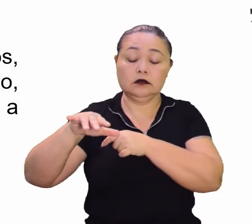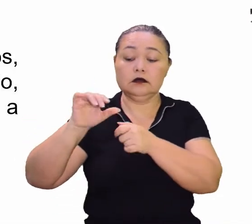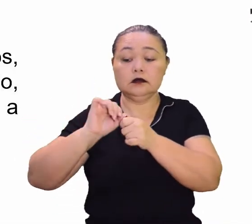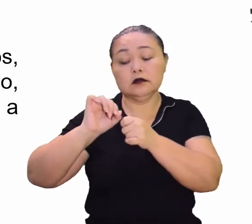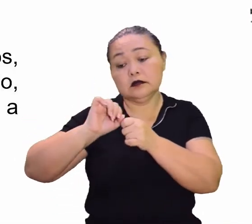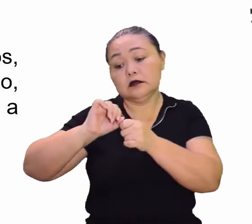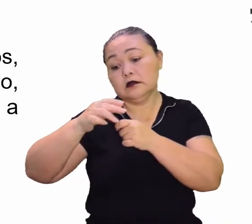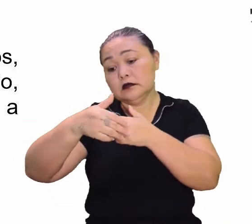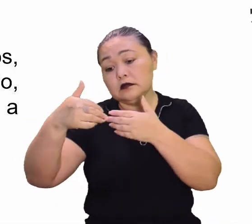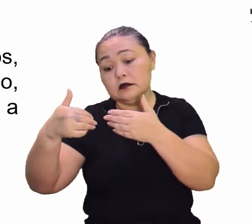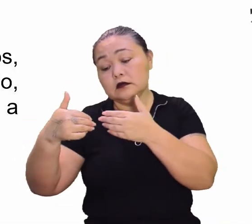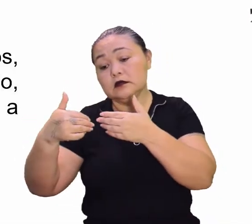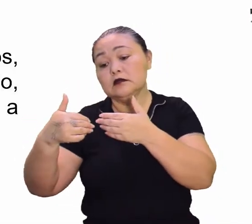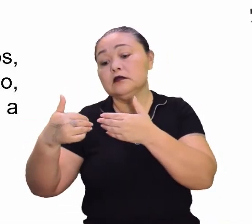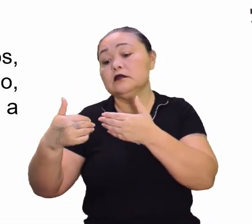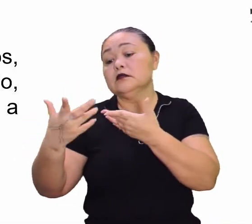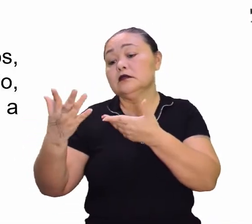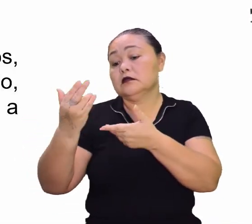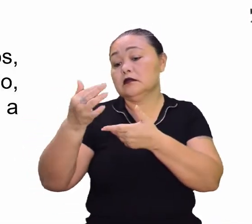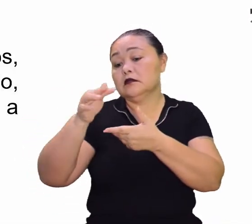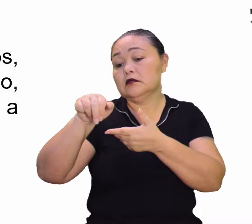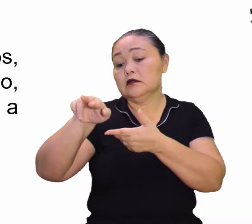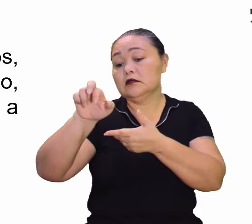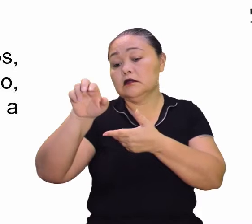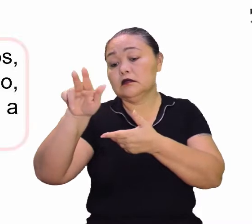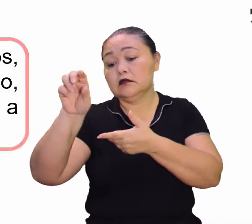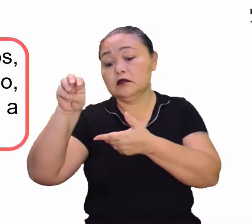Belt, cinturão do ferrugem.